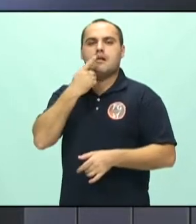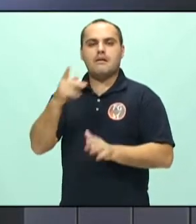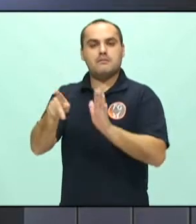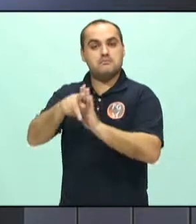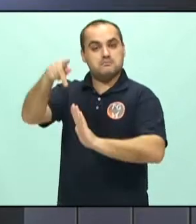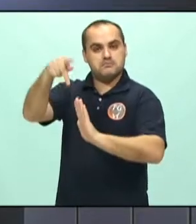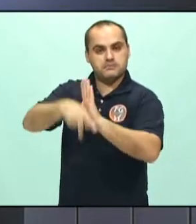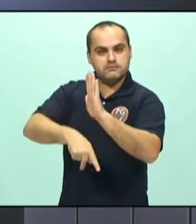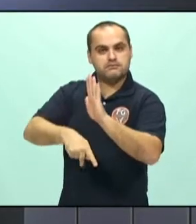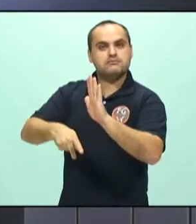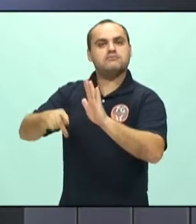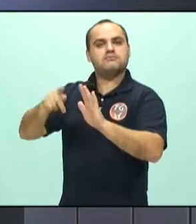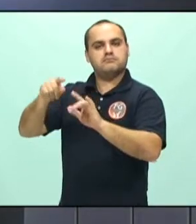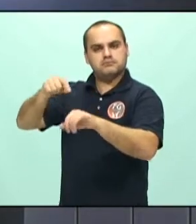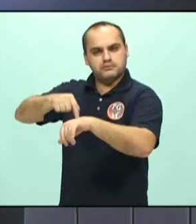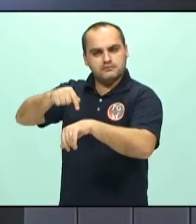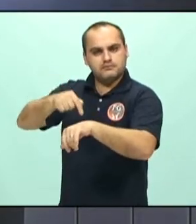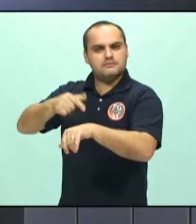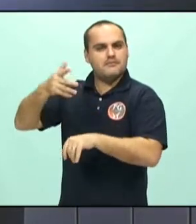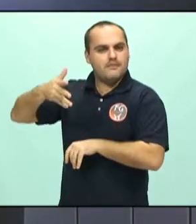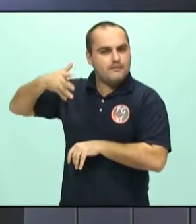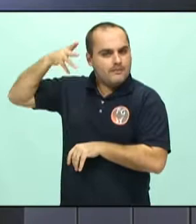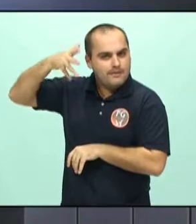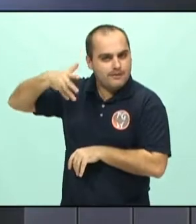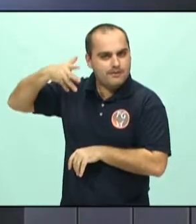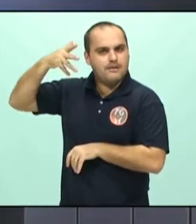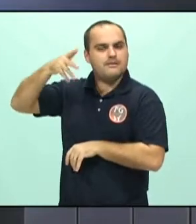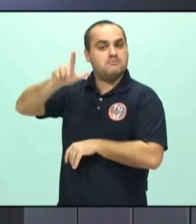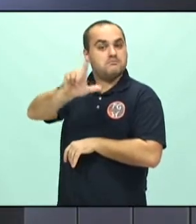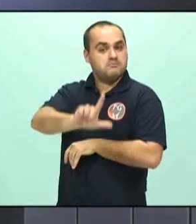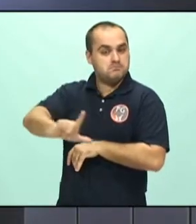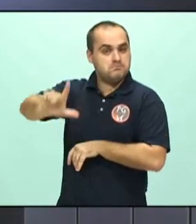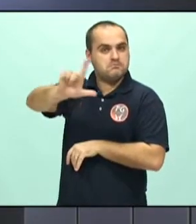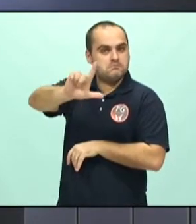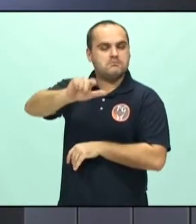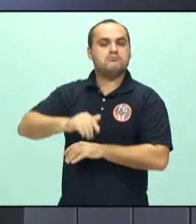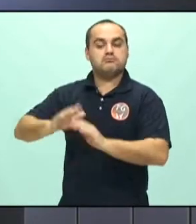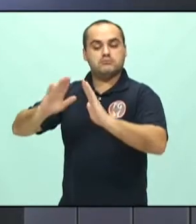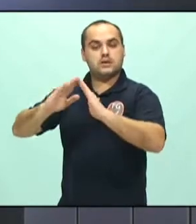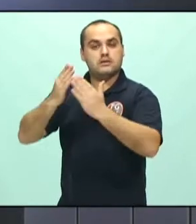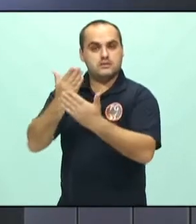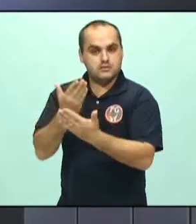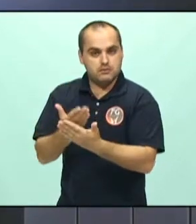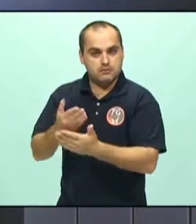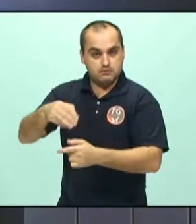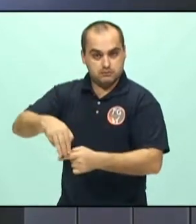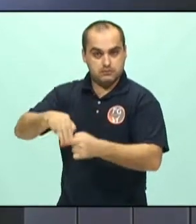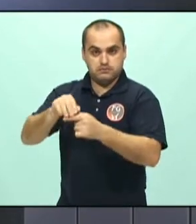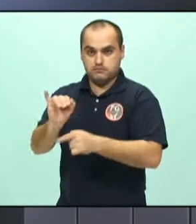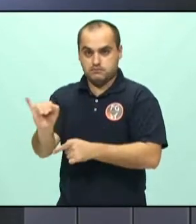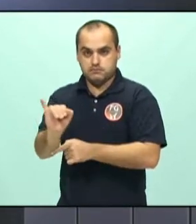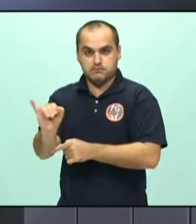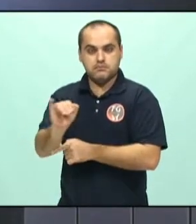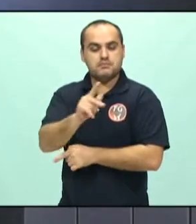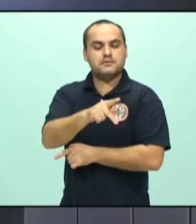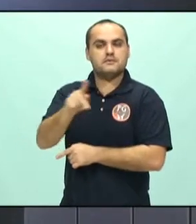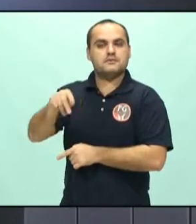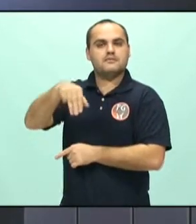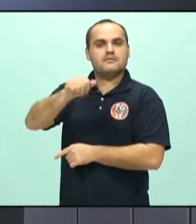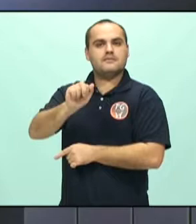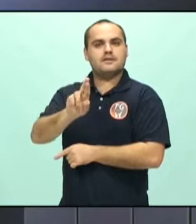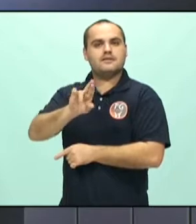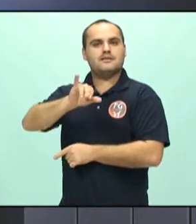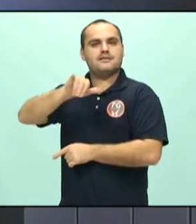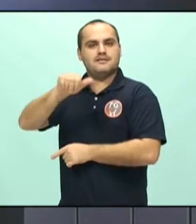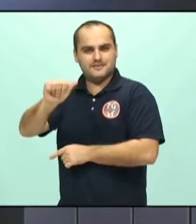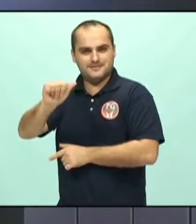Palestras Literárias Licença Poética da Escola da Rede Municipal de Ensino Professora Maria Rosa